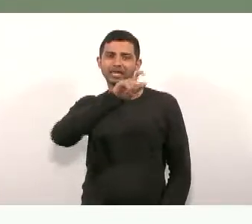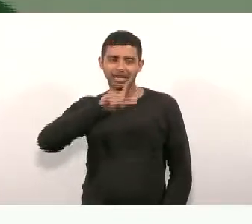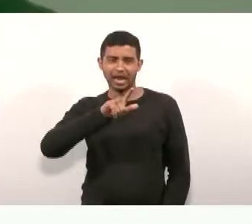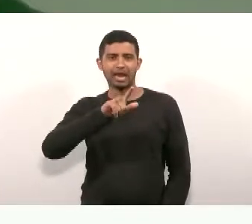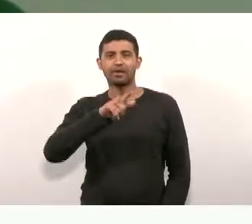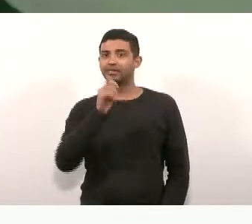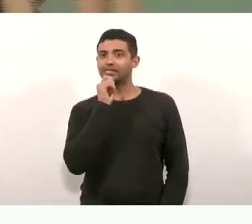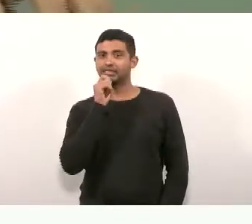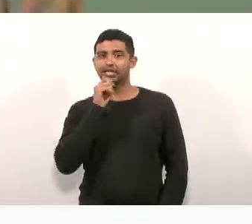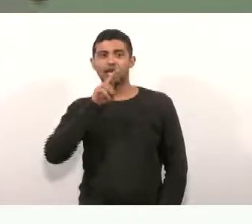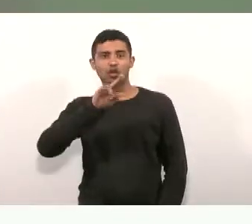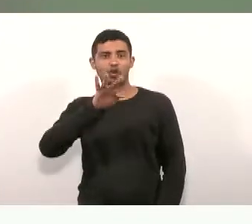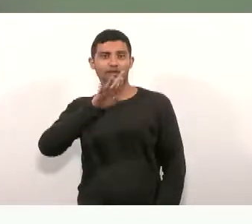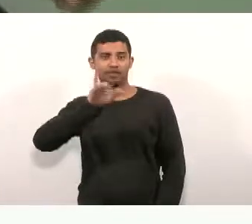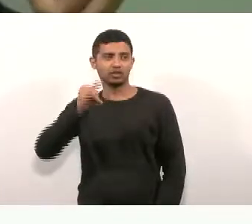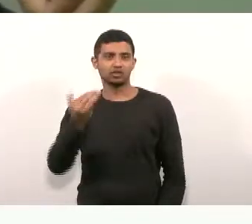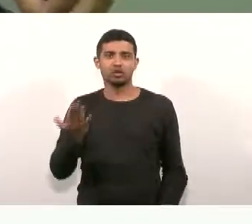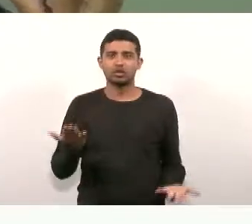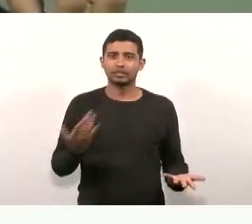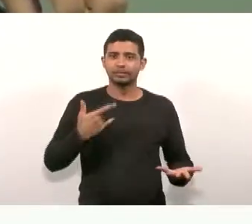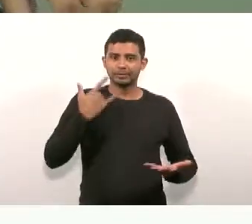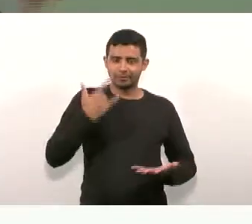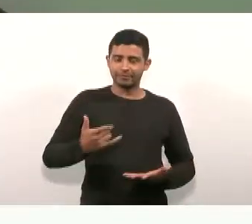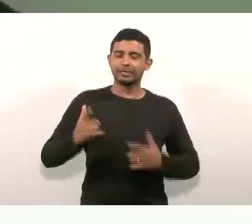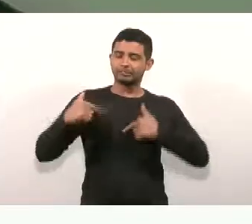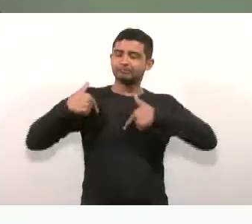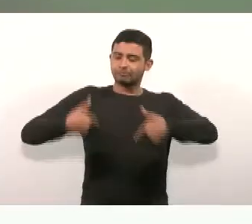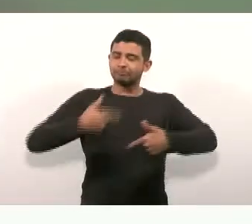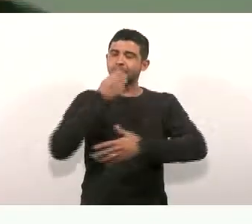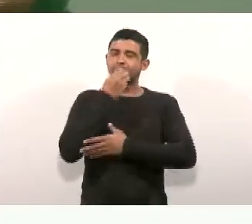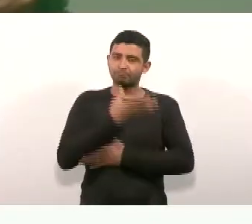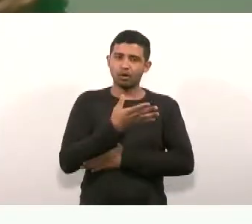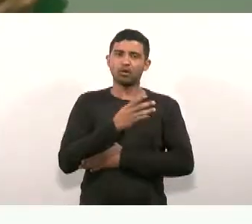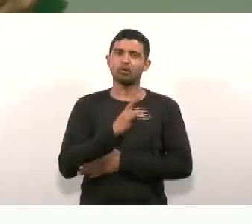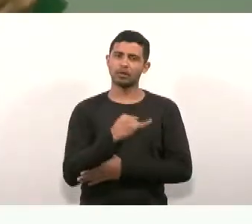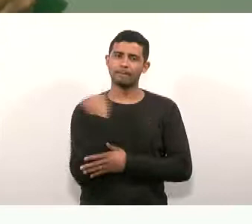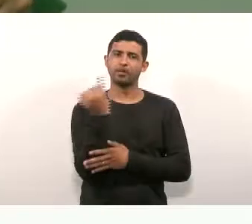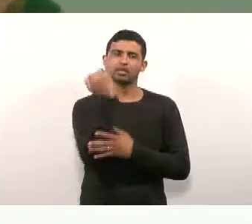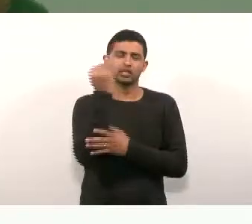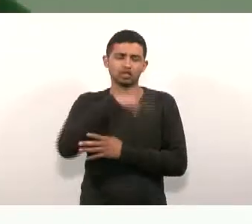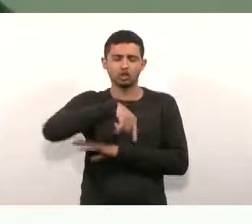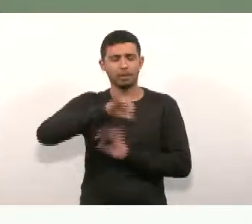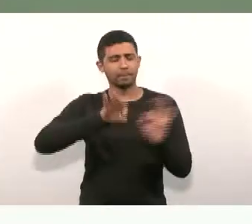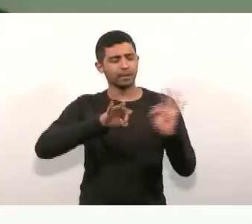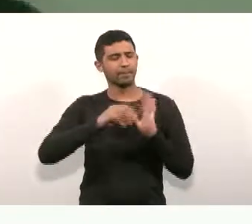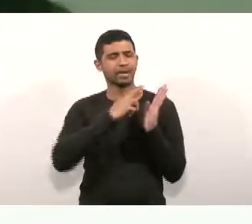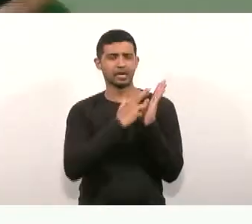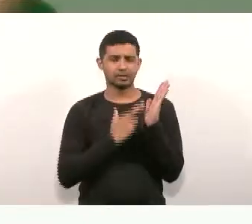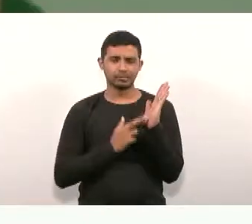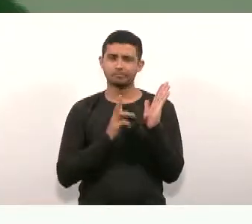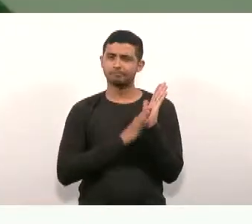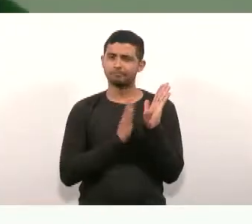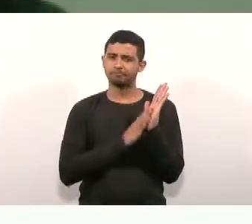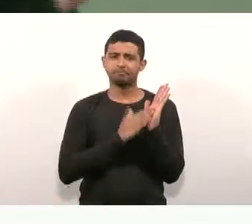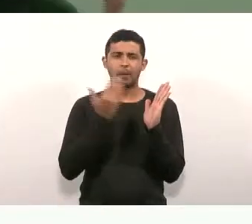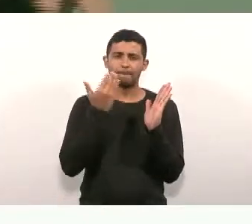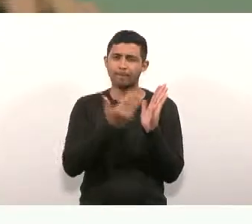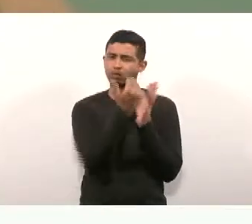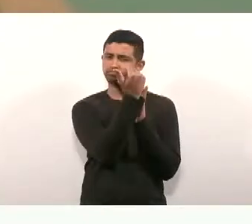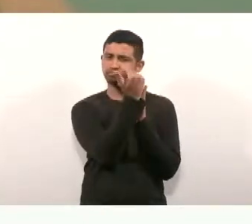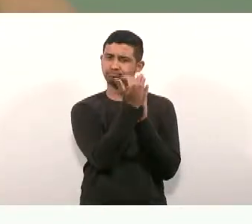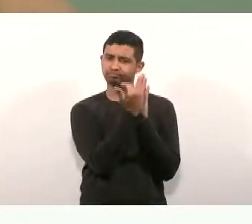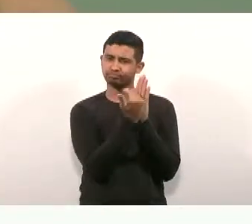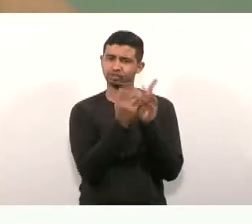assim sucessivamente. Então, acho que foi bem sucedida a iniciativa e acho importante que tenha um relatório que compile e sintetize